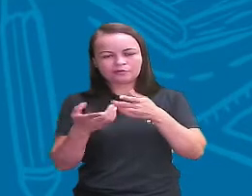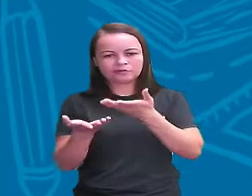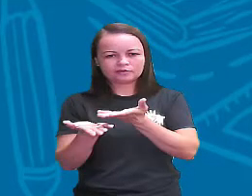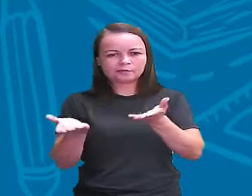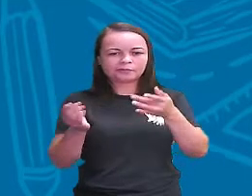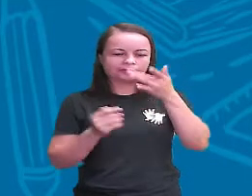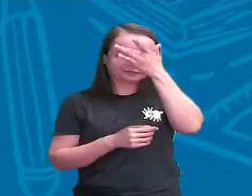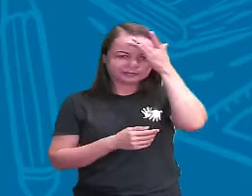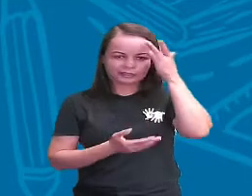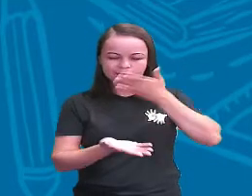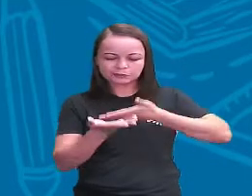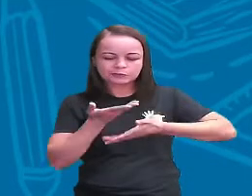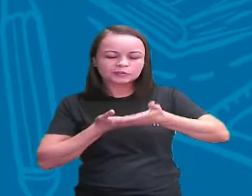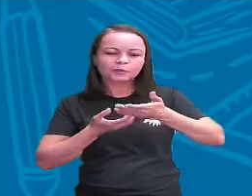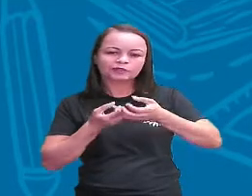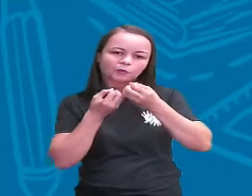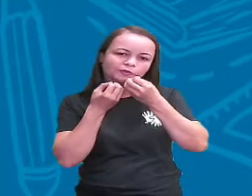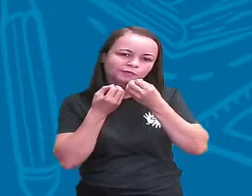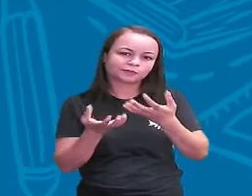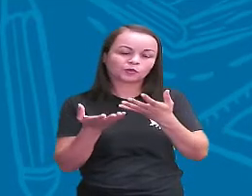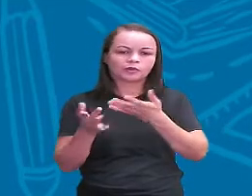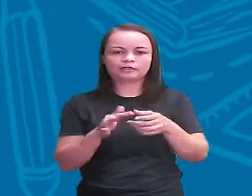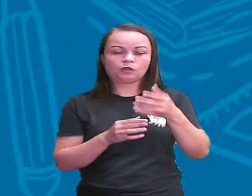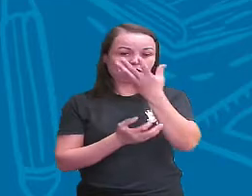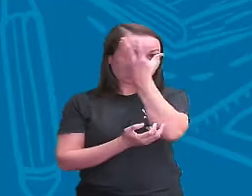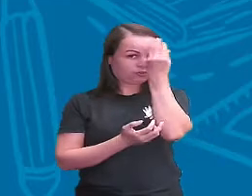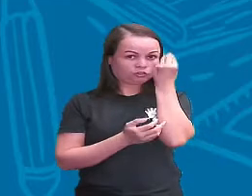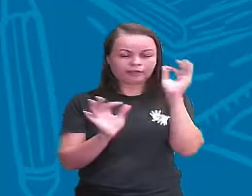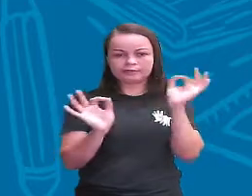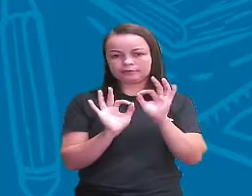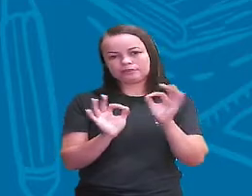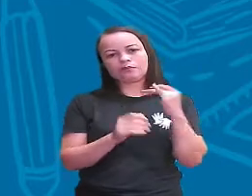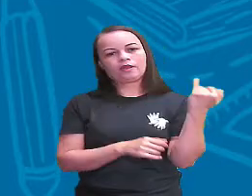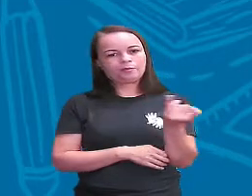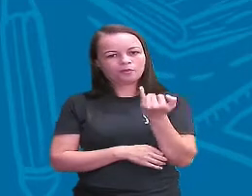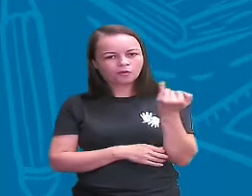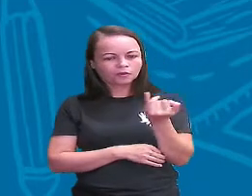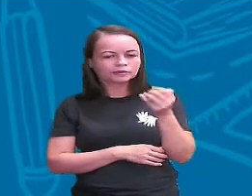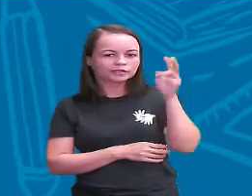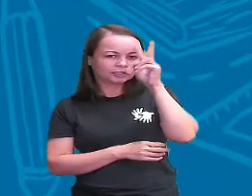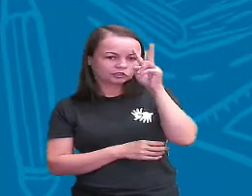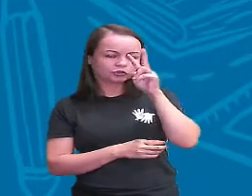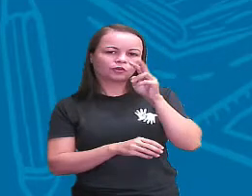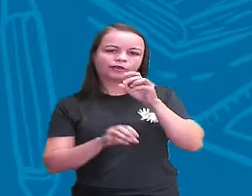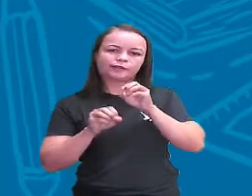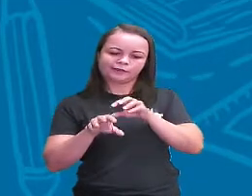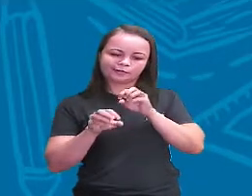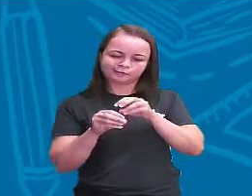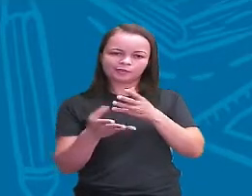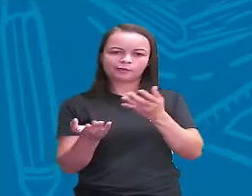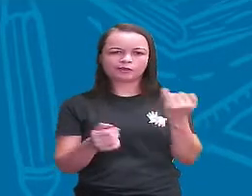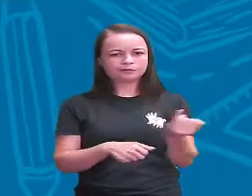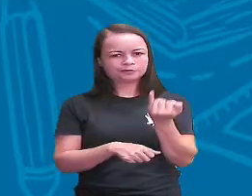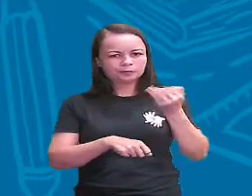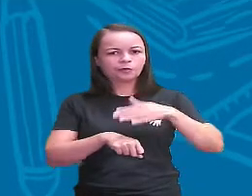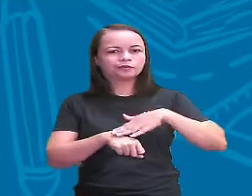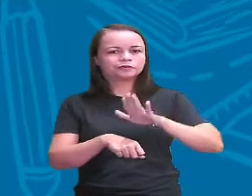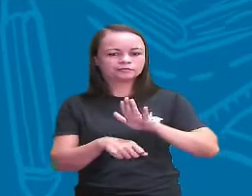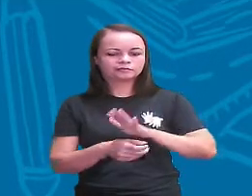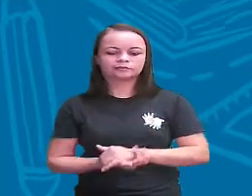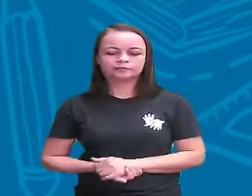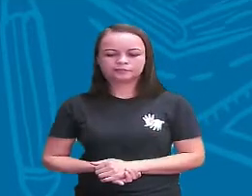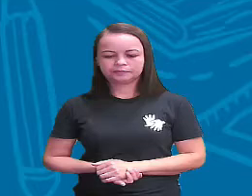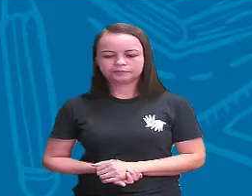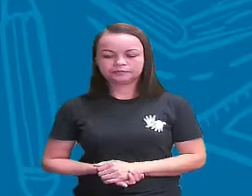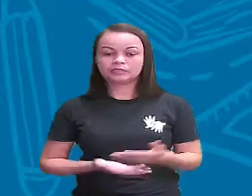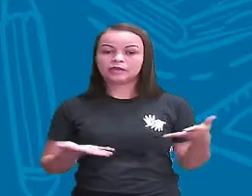pessoas, ok? Então, não esquece disso, porque é uma história muito importante que traz um grande ensinamento. Aí agora a gente vai